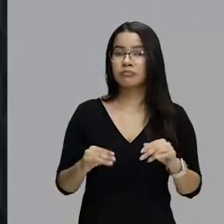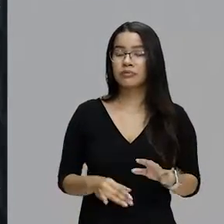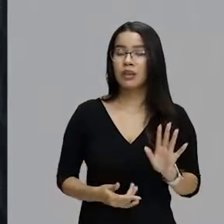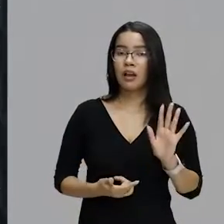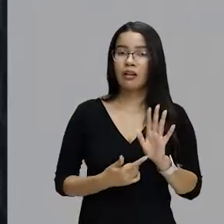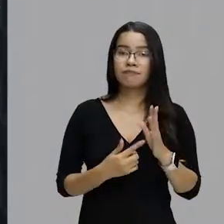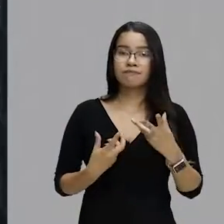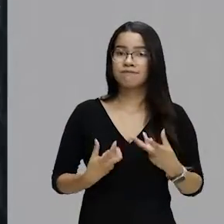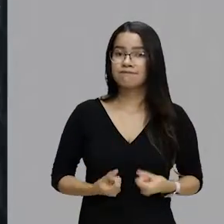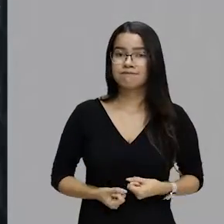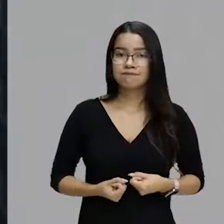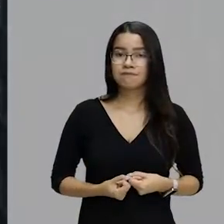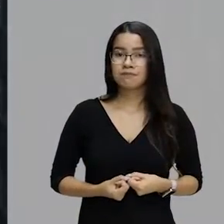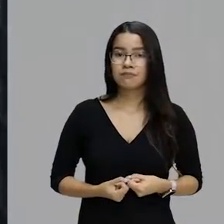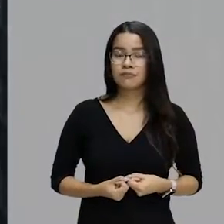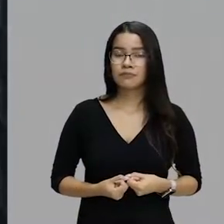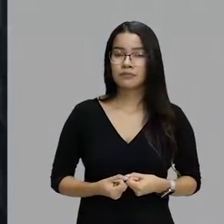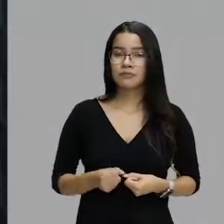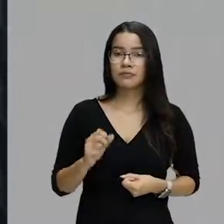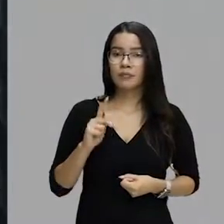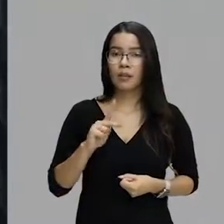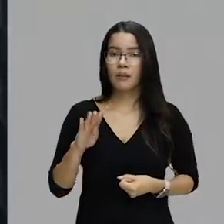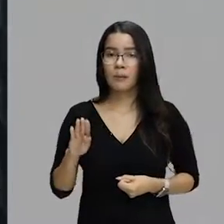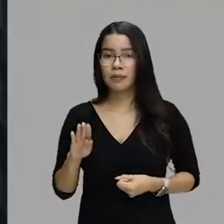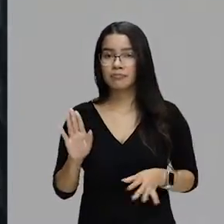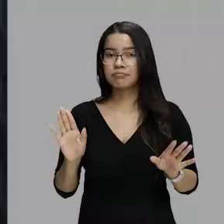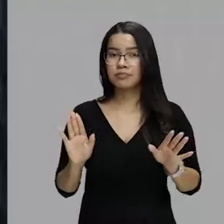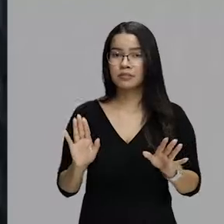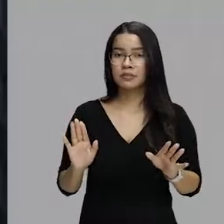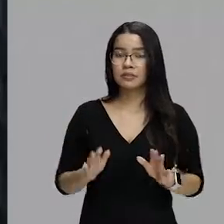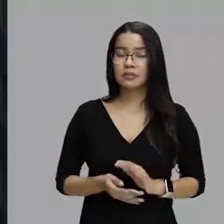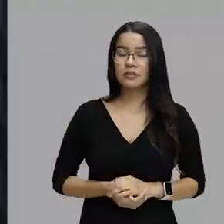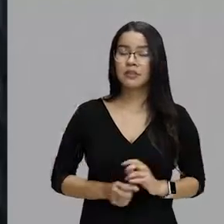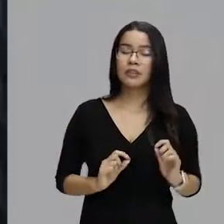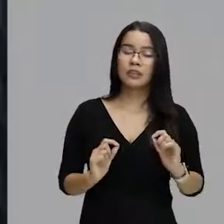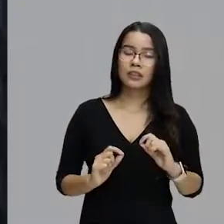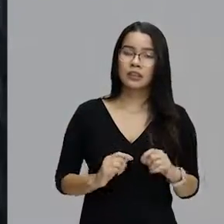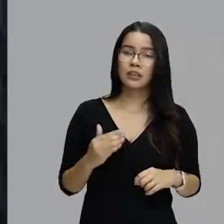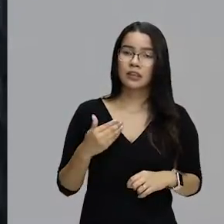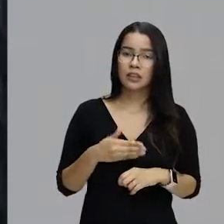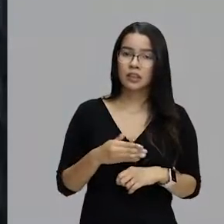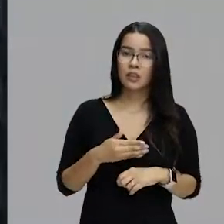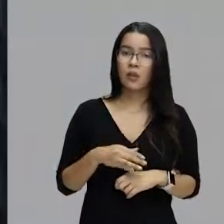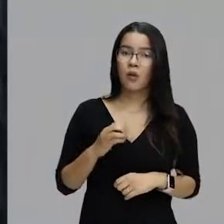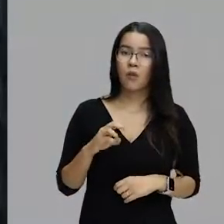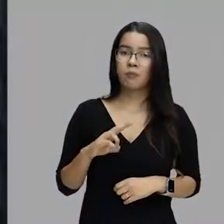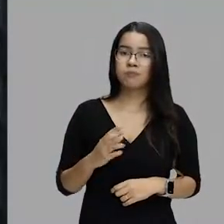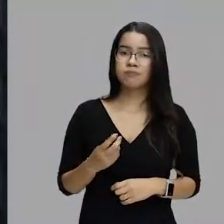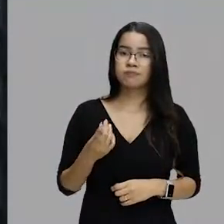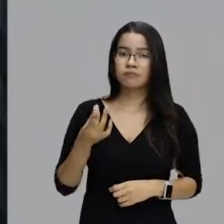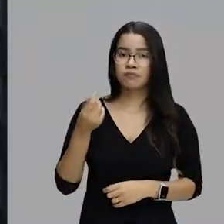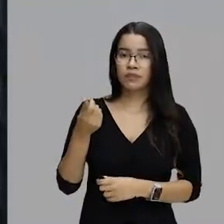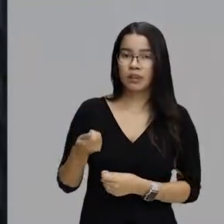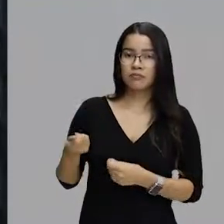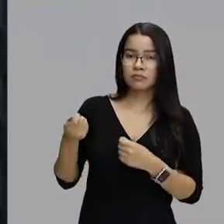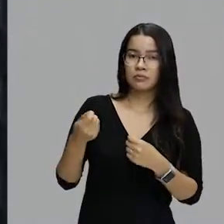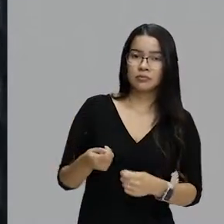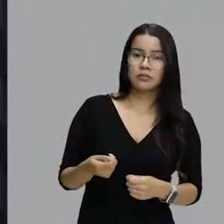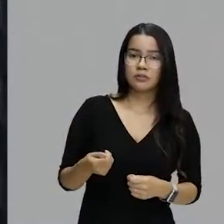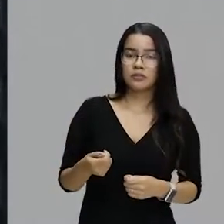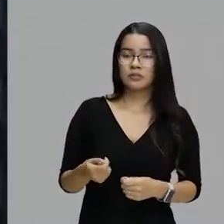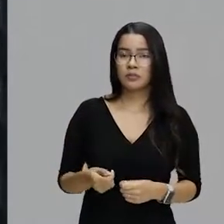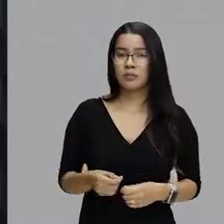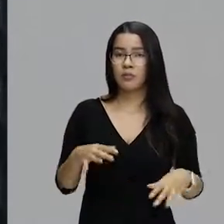publicamente, né? Ele nunca assumiu publicamente que ele treinou, que ele financiou um